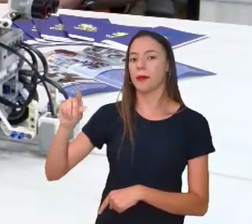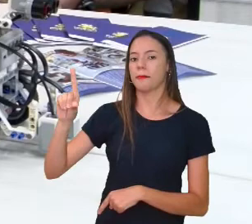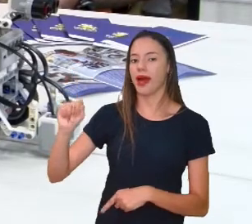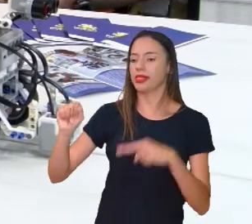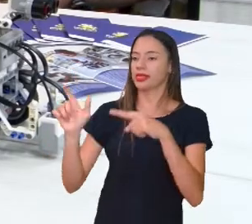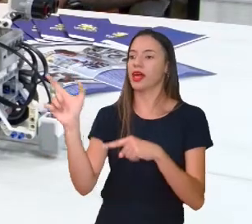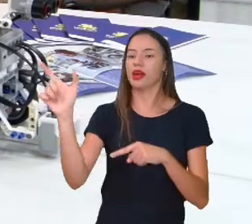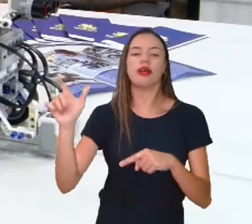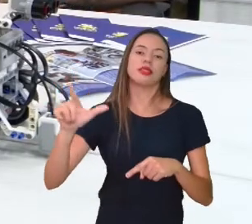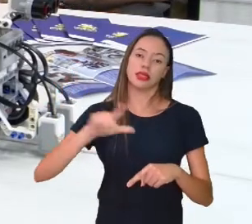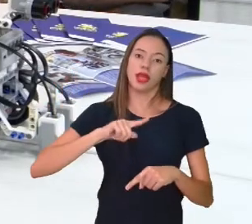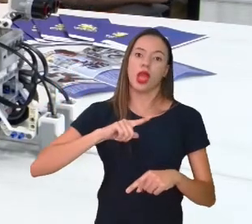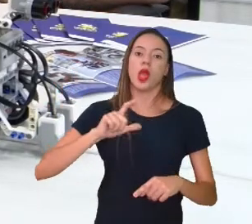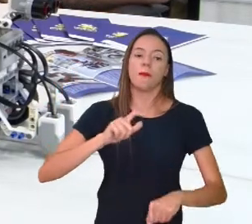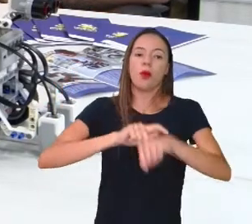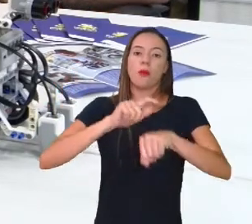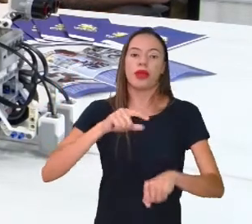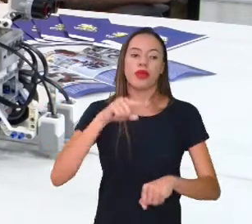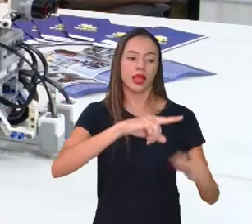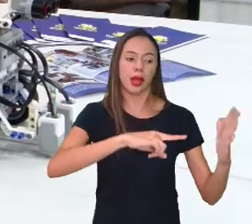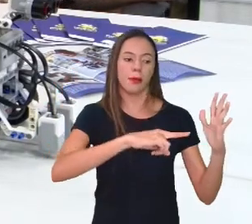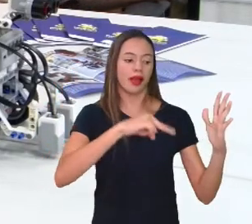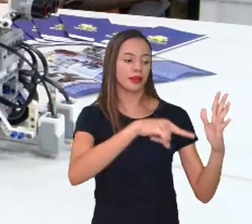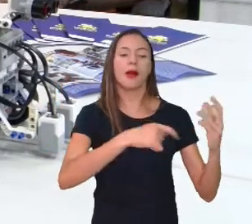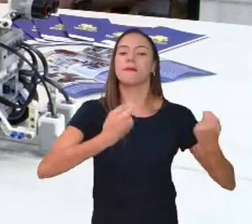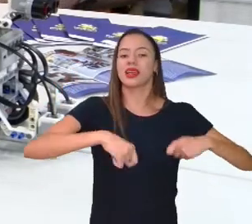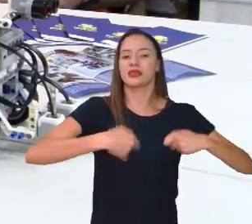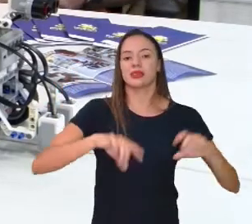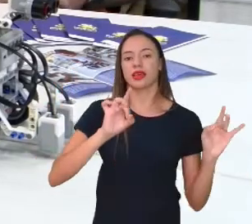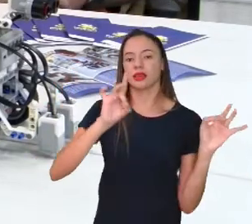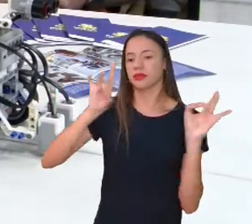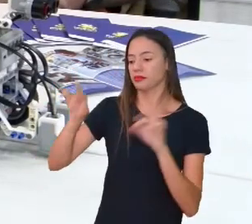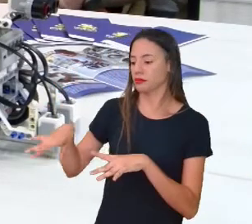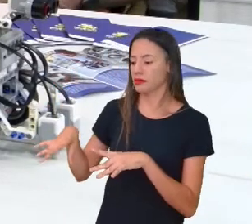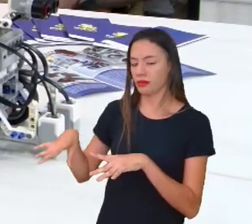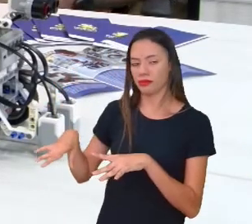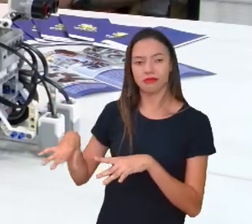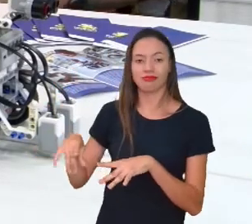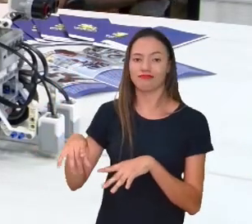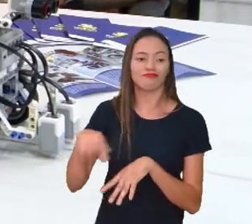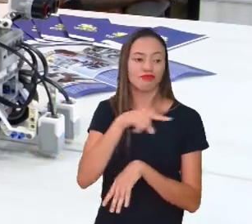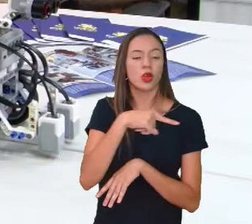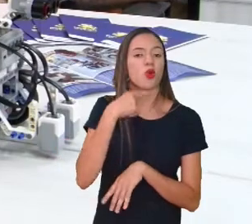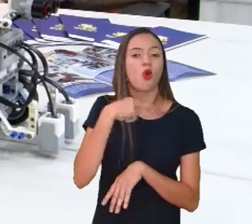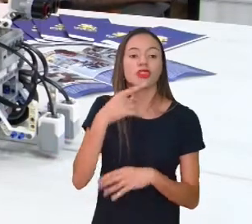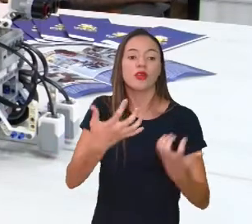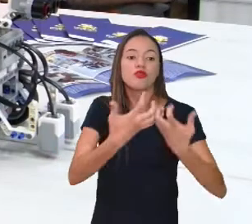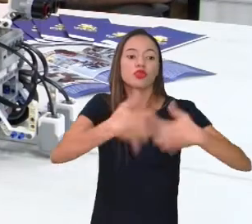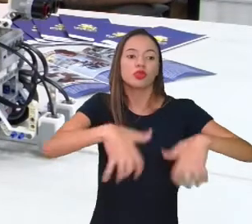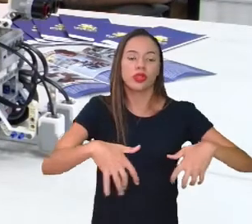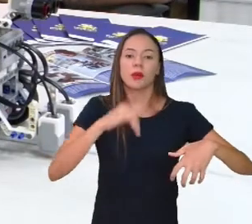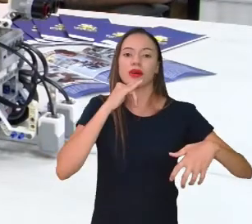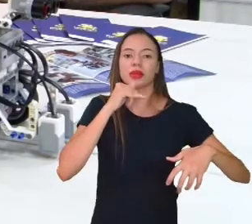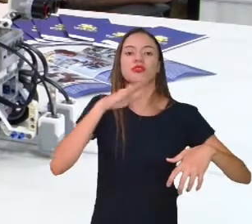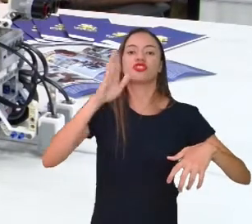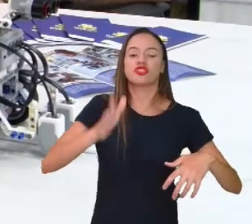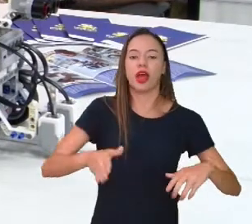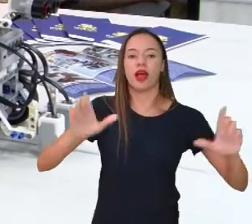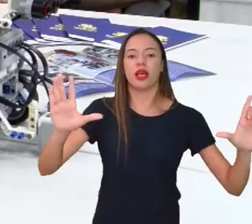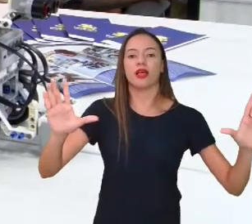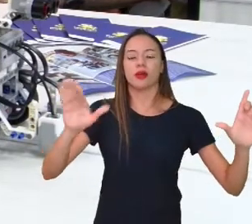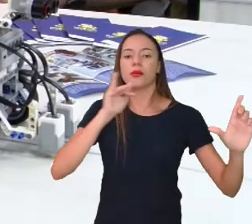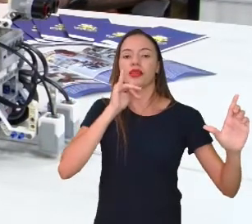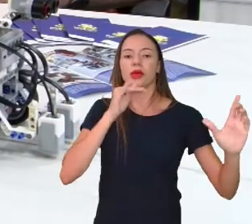chegam um momento que eles precisam ser descartados, que não tem mais o que fazer, que a gente reiniciou, já excluiu